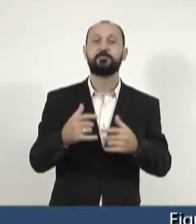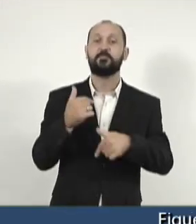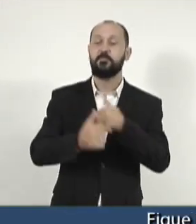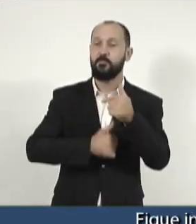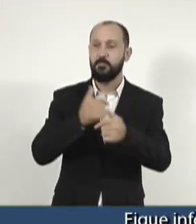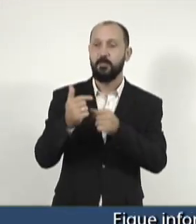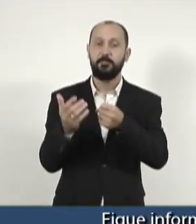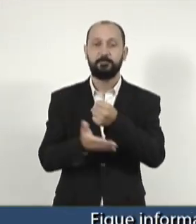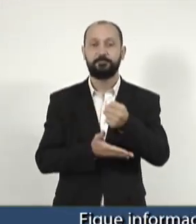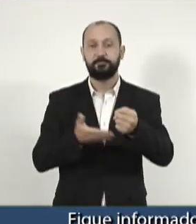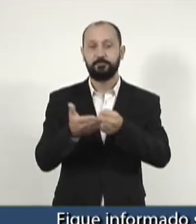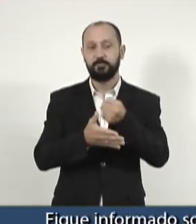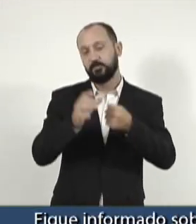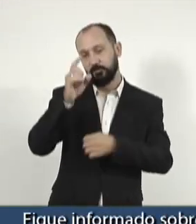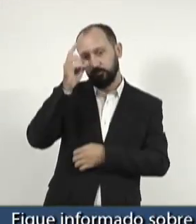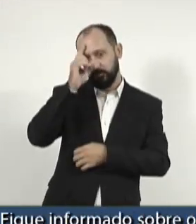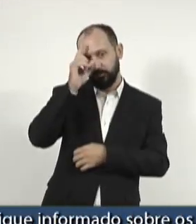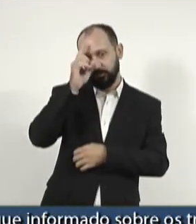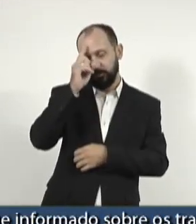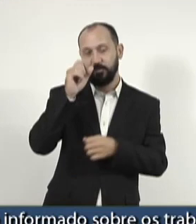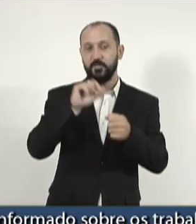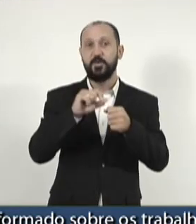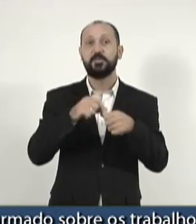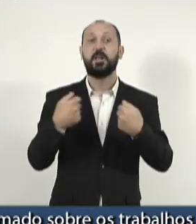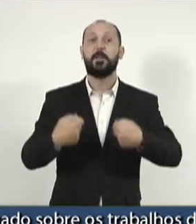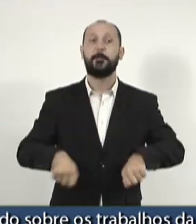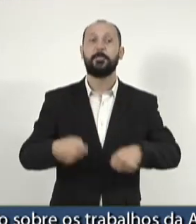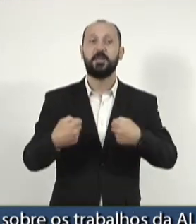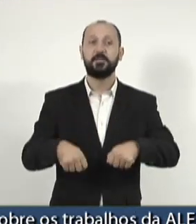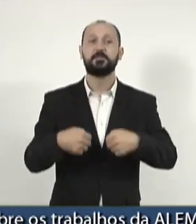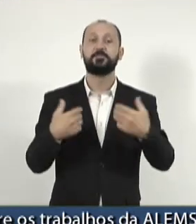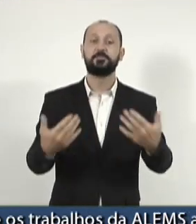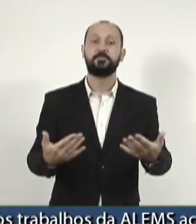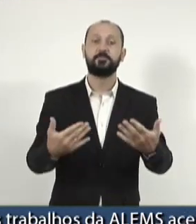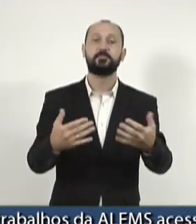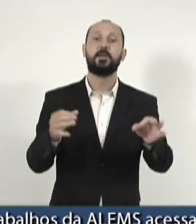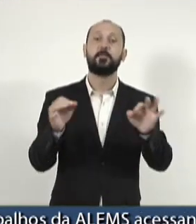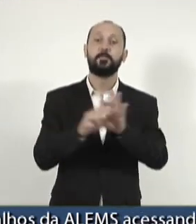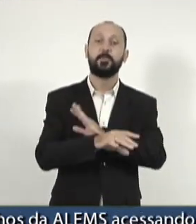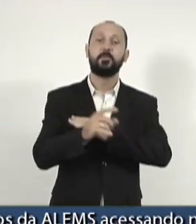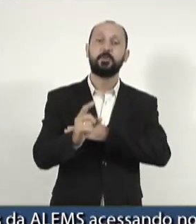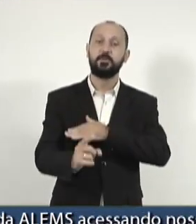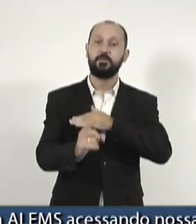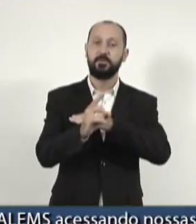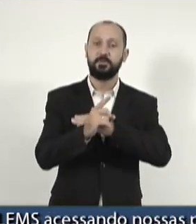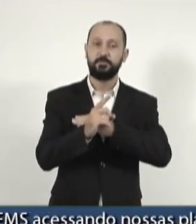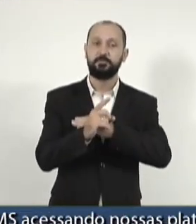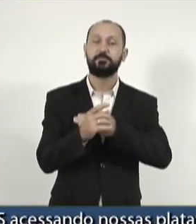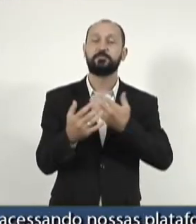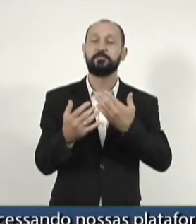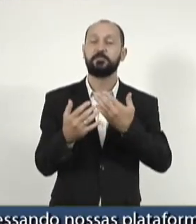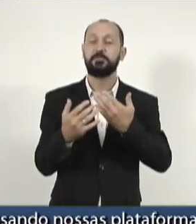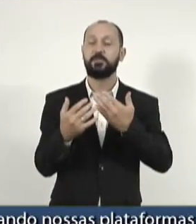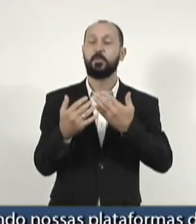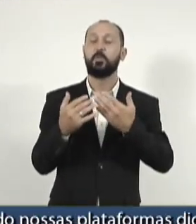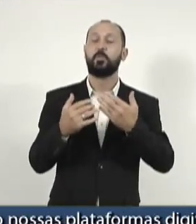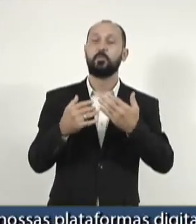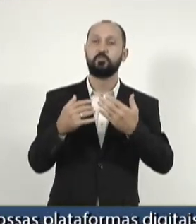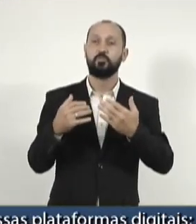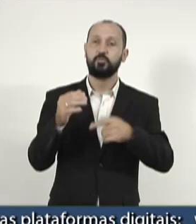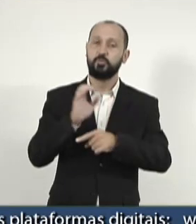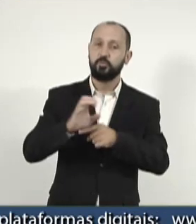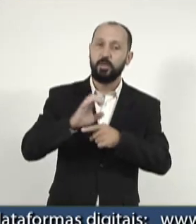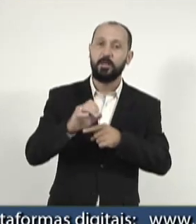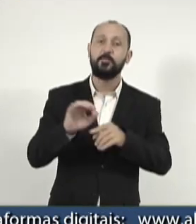as atividades básicas do dia a dia, fazendo-se necessário, portanto, a pronta intervenção estatal para minimizar